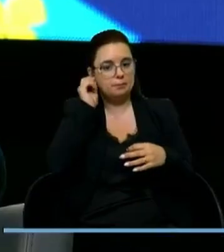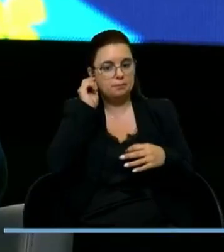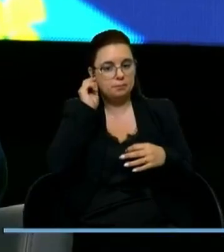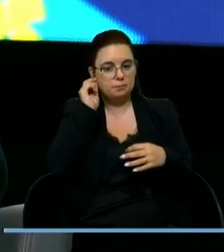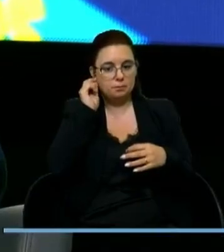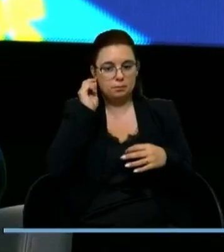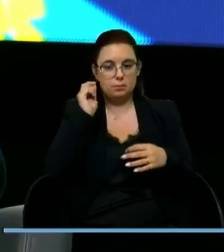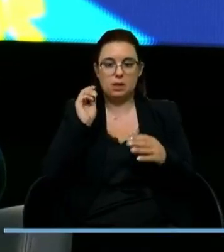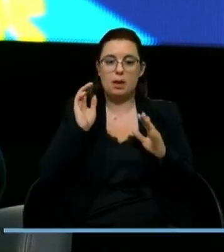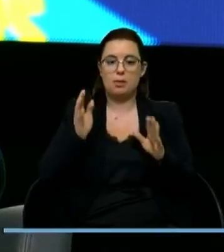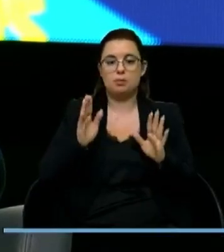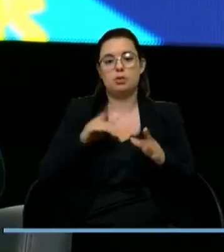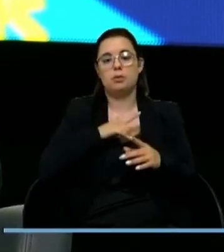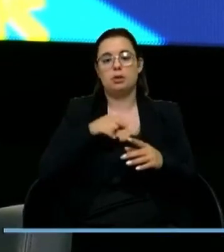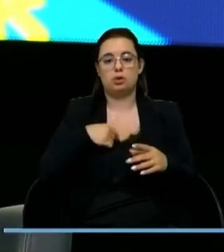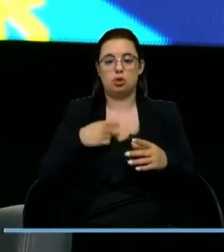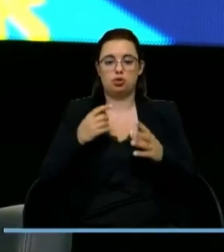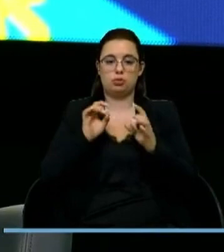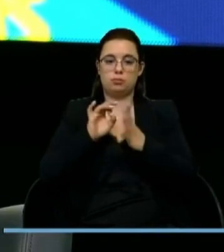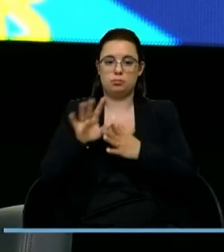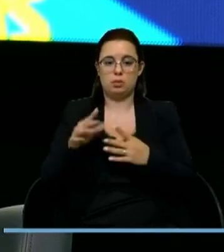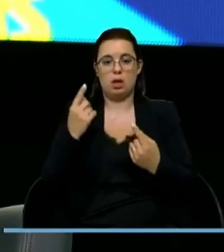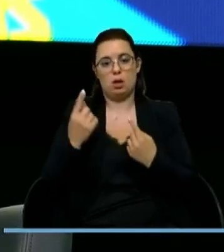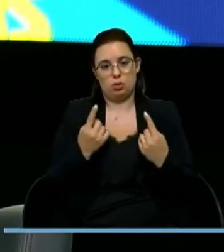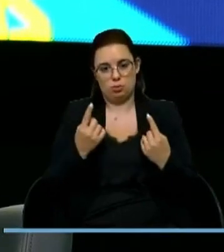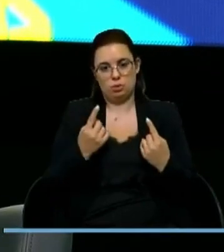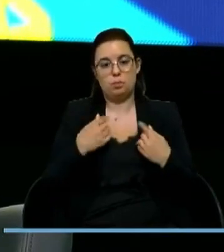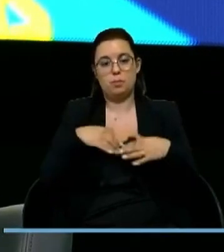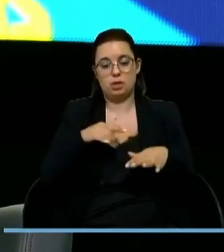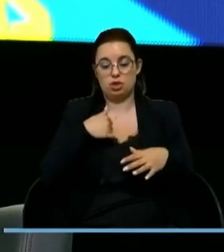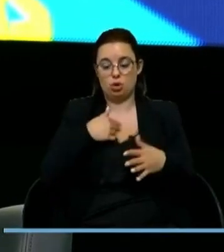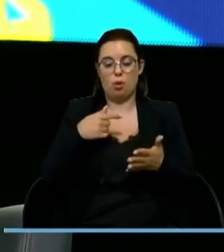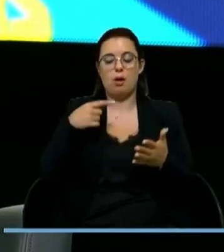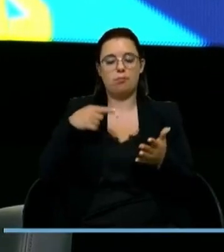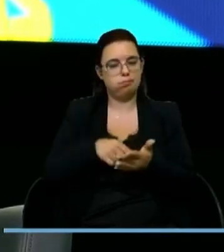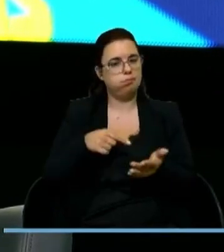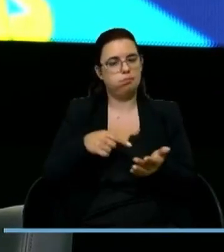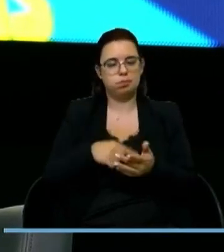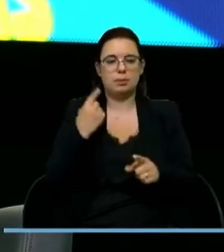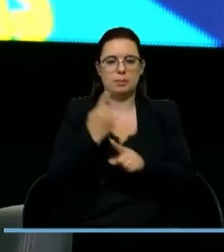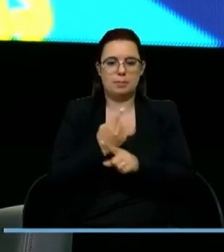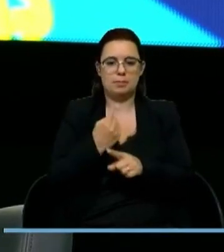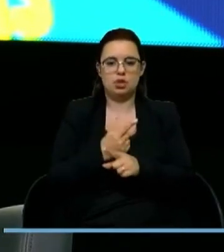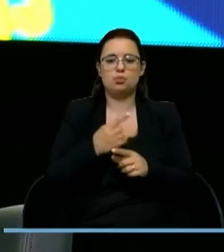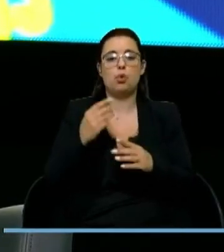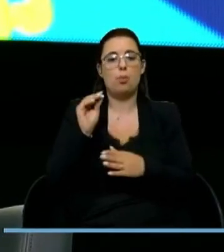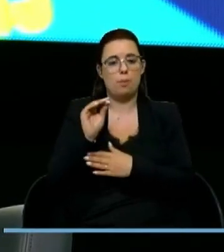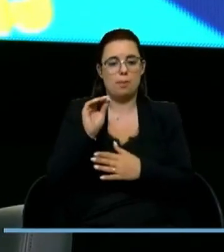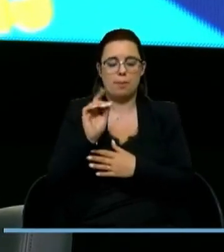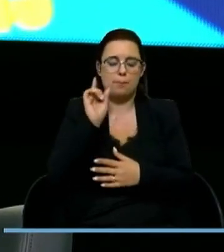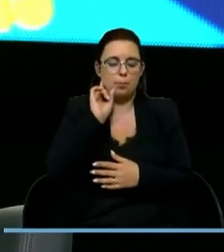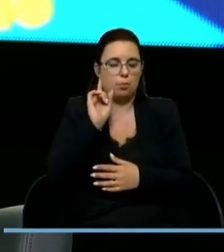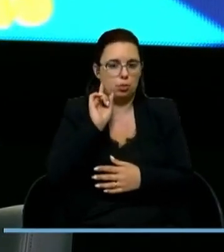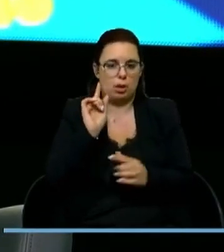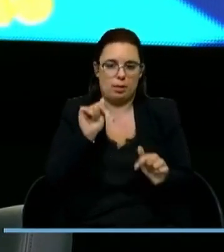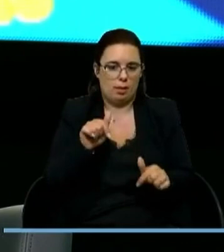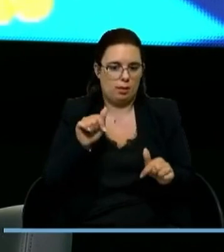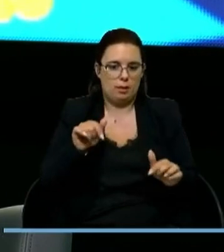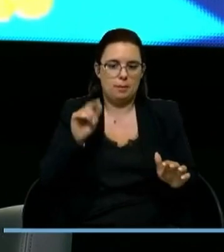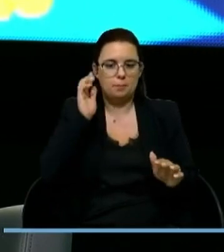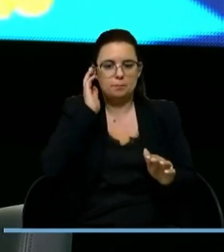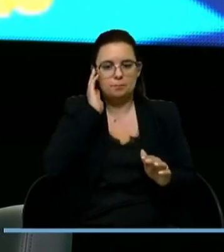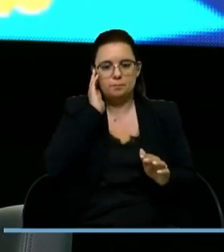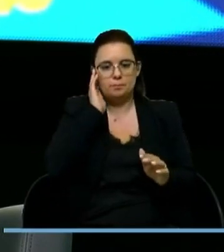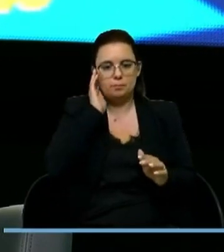limite eliminar uma série de intermediários, mas nós, insisto, consideramos que a banca tem um papel fundamental aqui, sobretudo